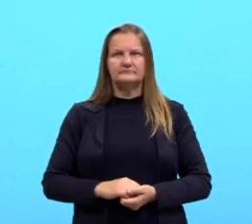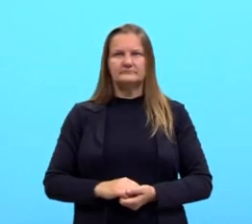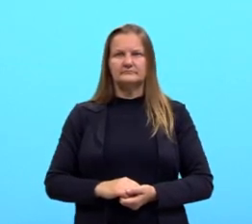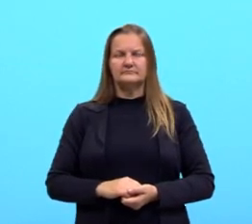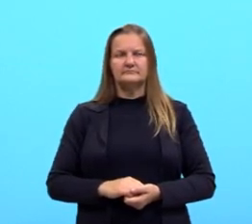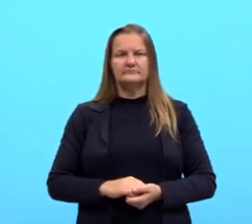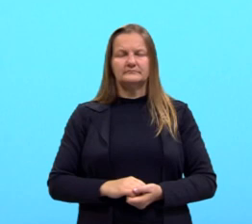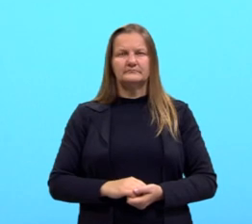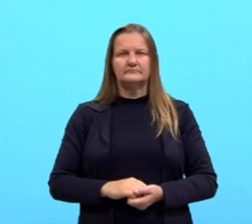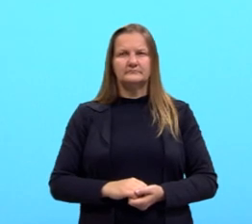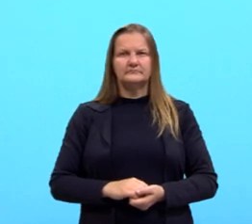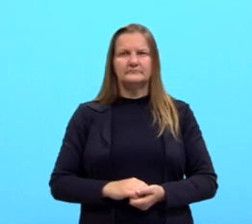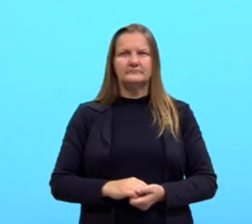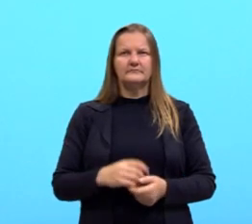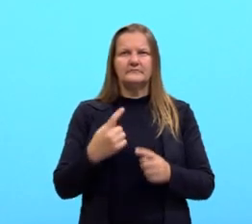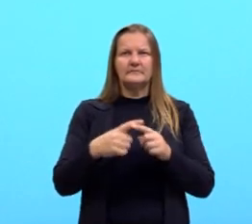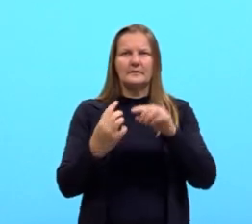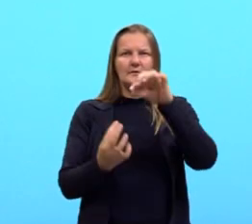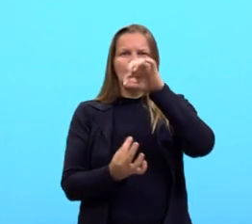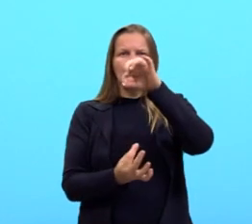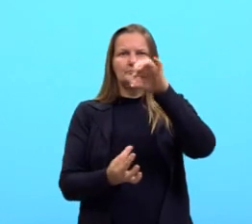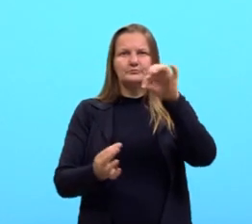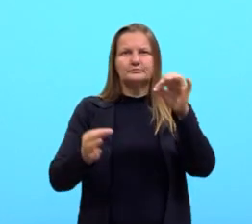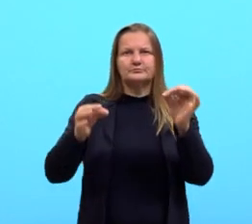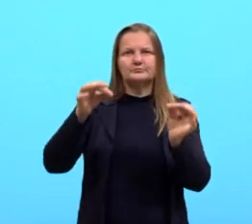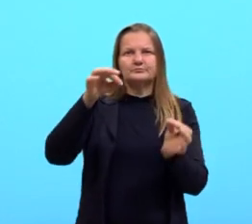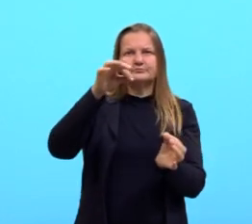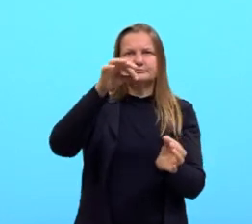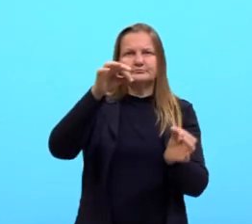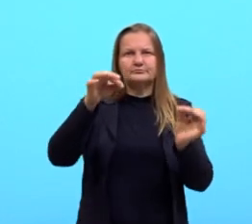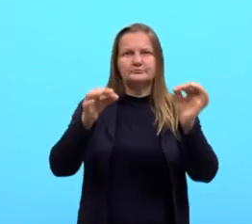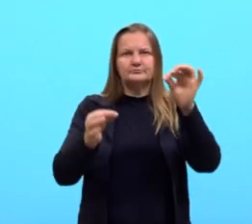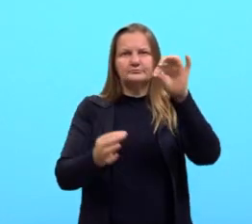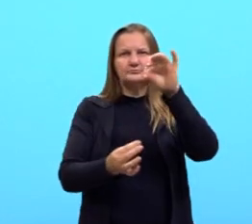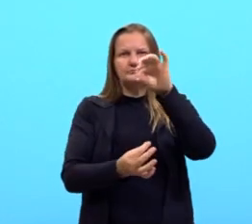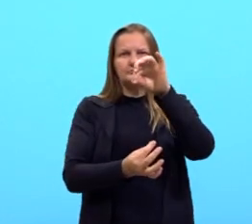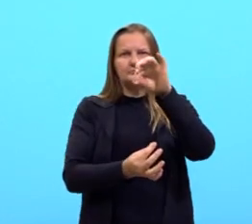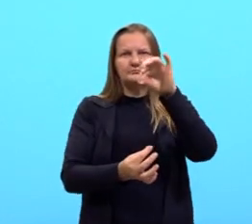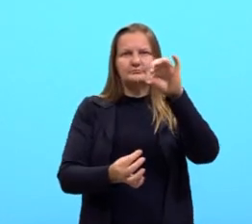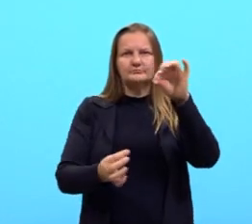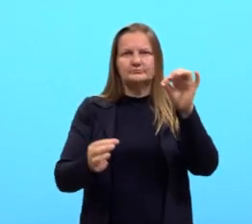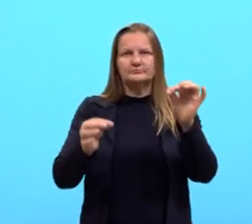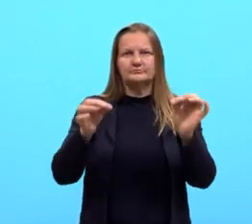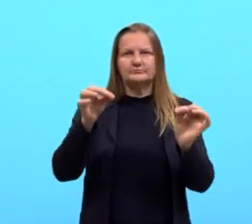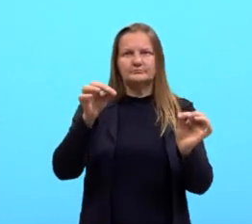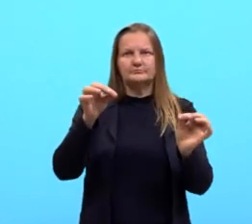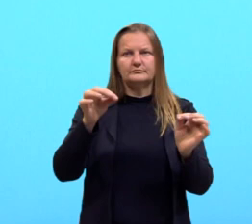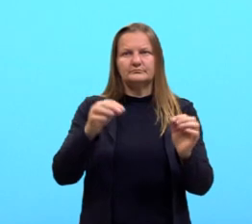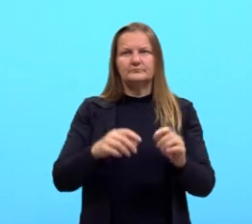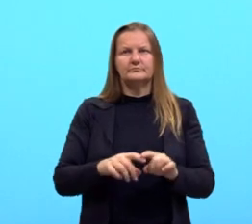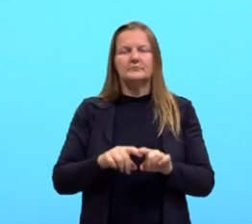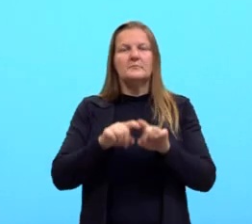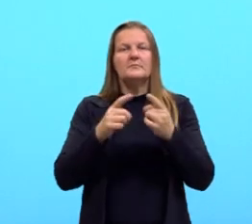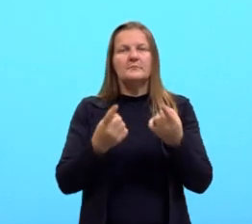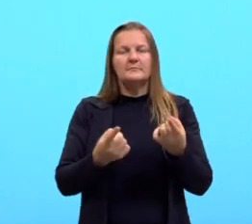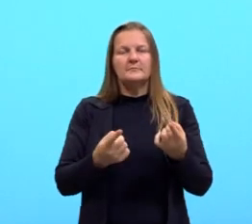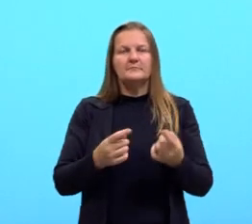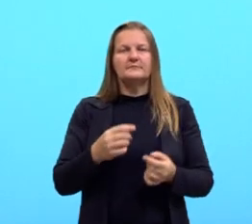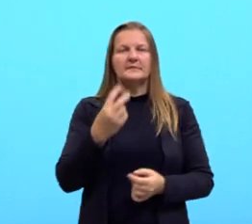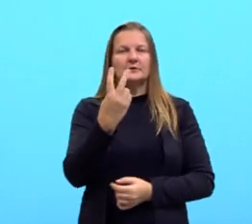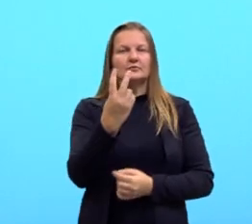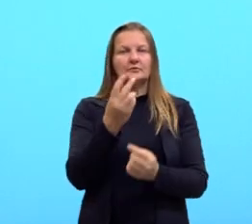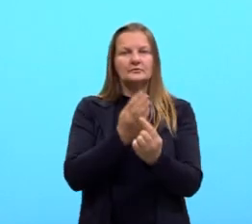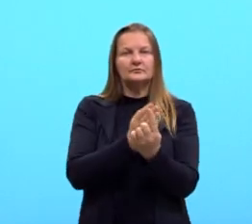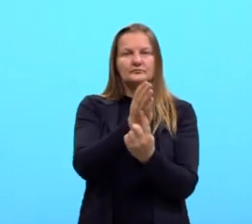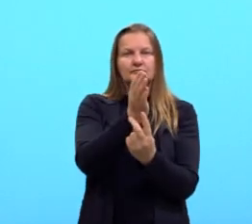135° porque nós realizamos a divisão do nosso círculo só que nós temos duas